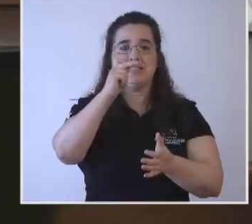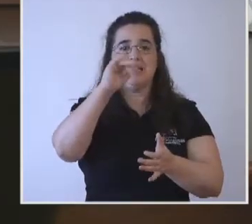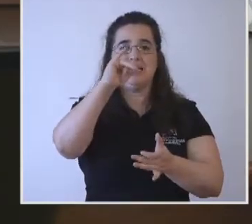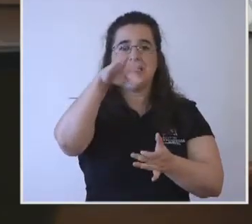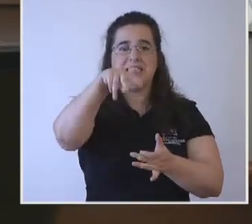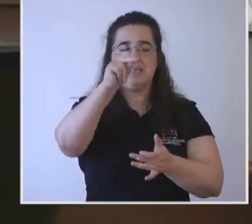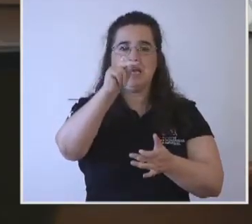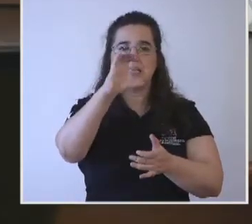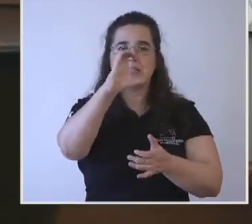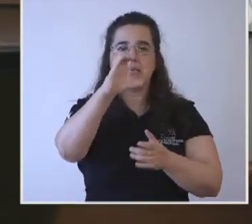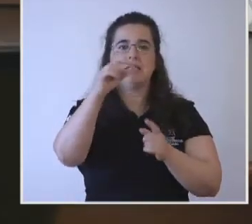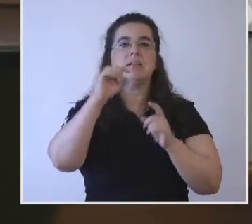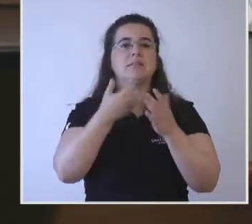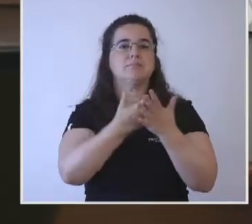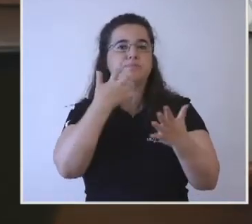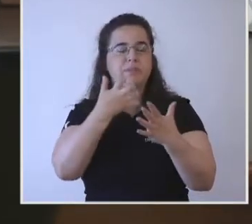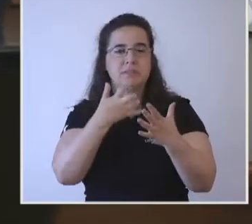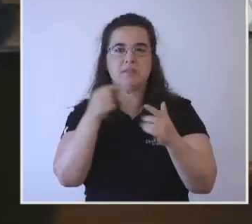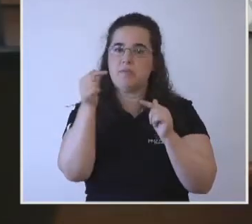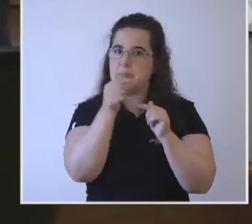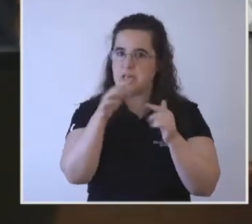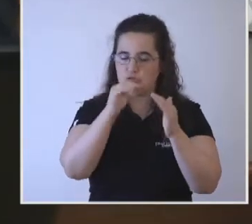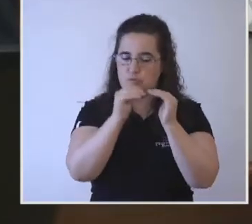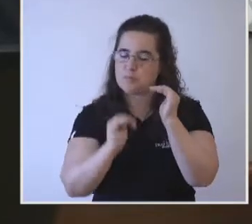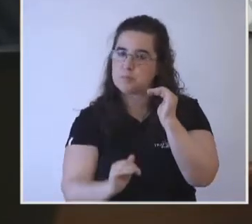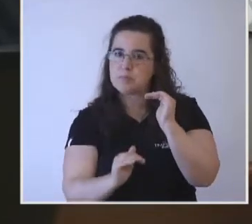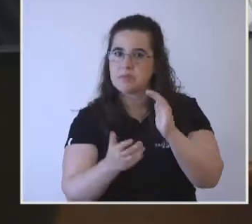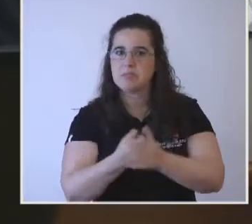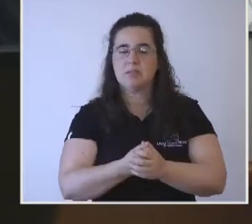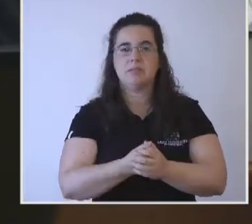insulina e menos este fator de ligação.